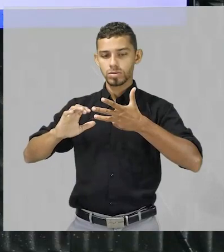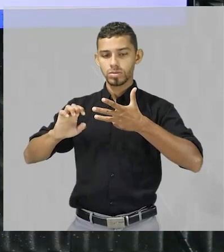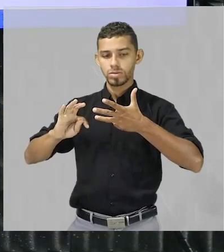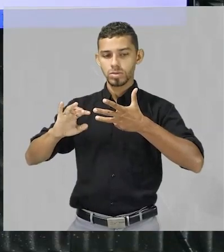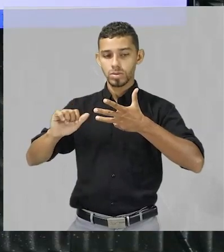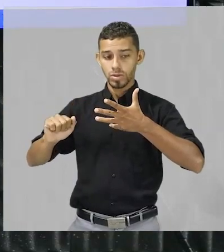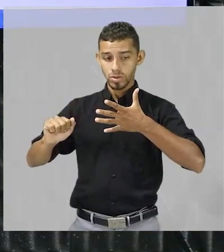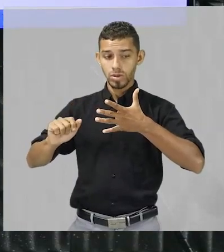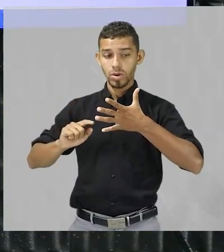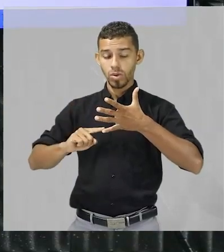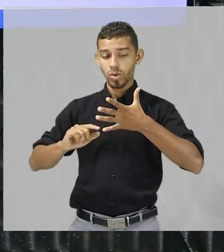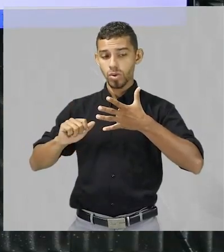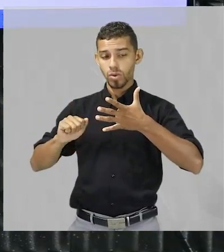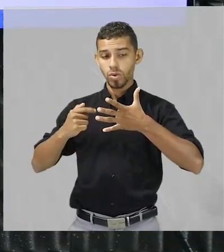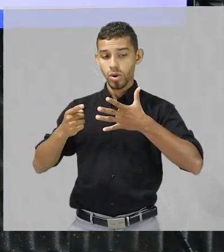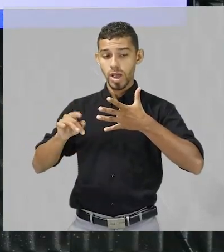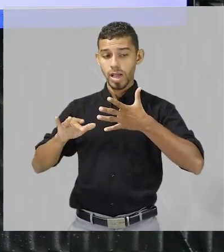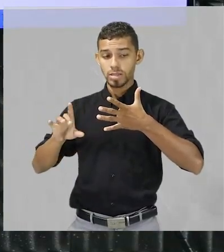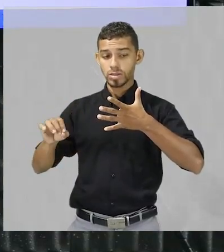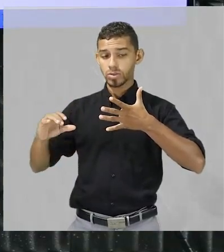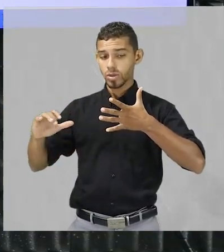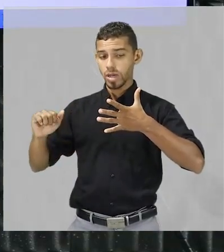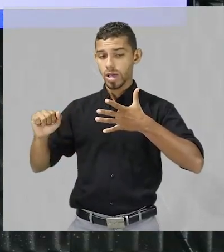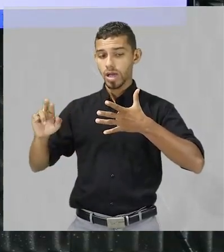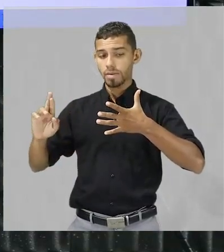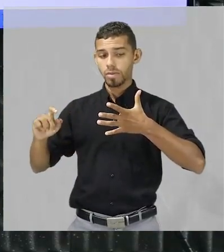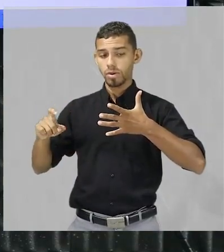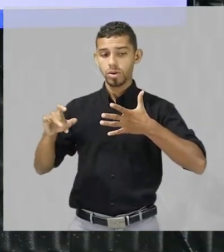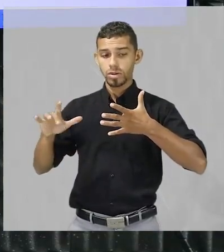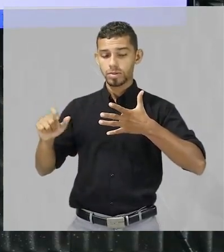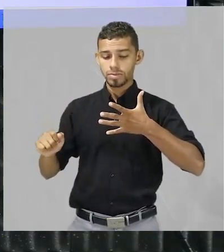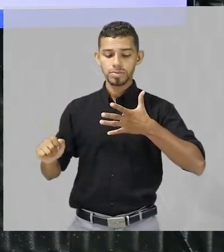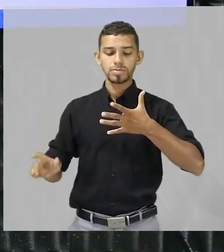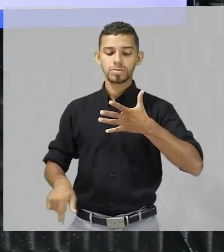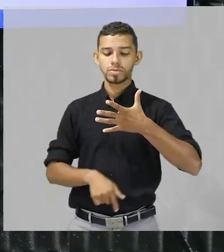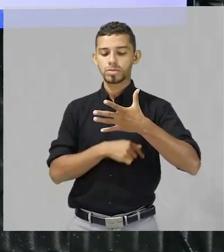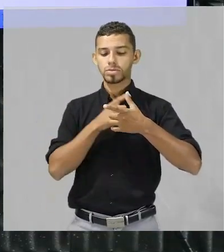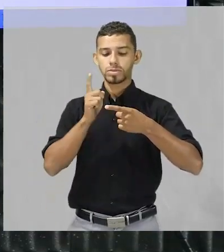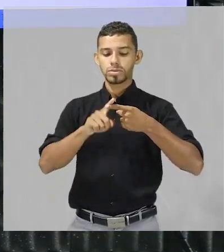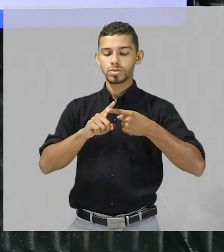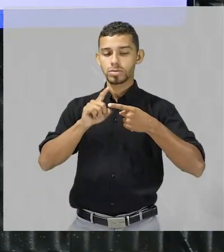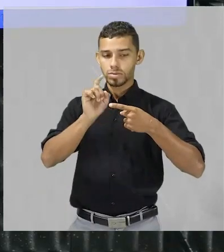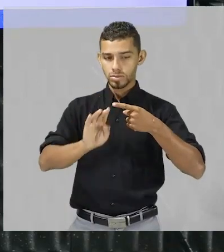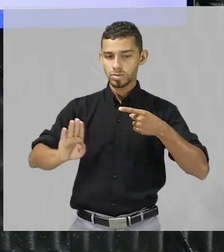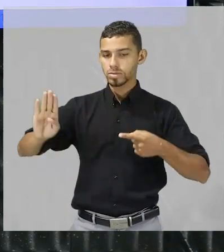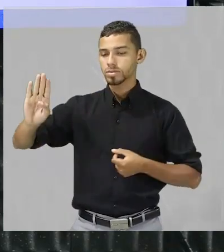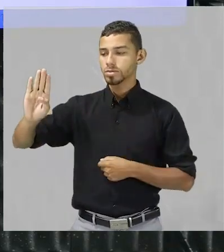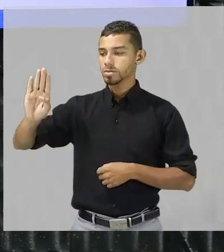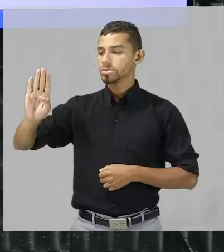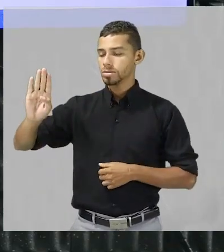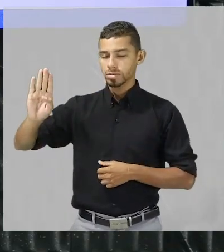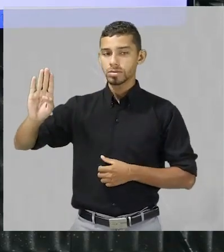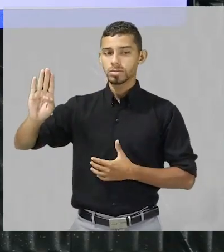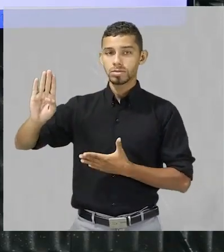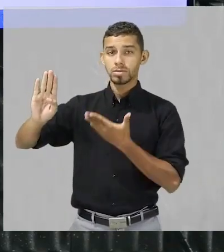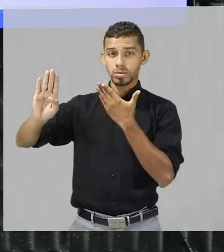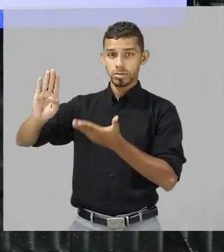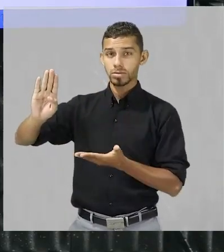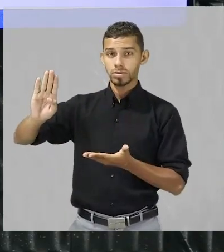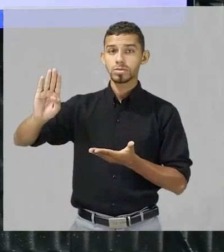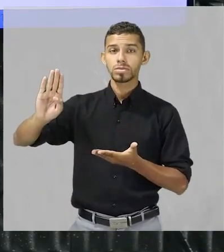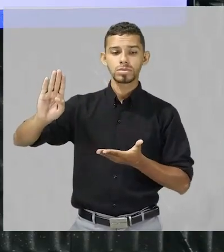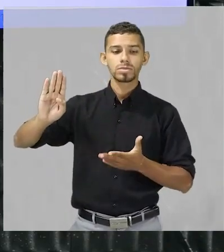carboxílico. Então, novamente aqui a reação, né, a reação de formação